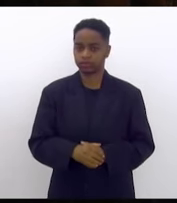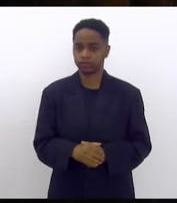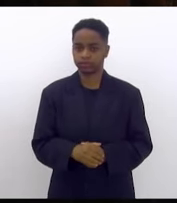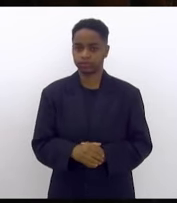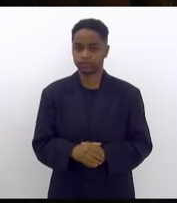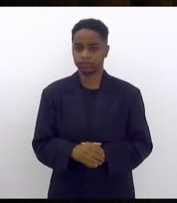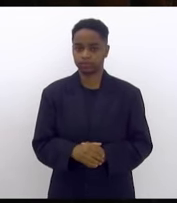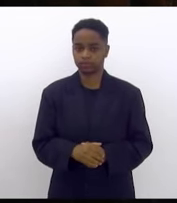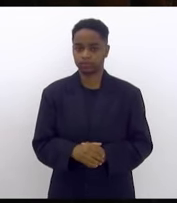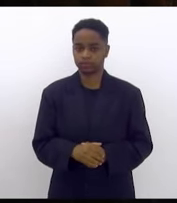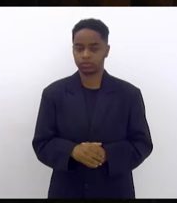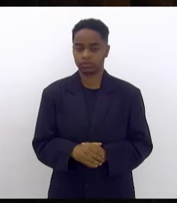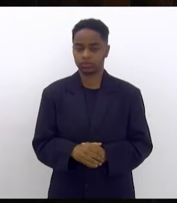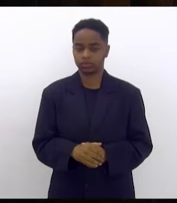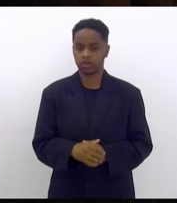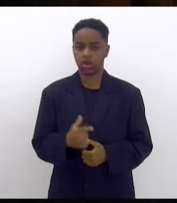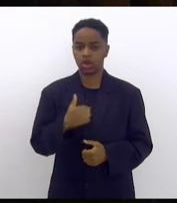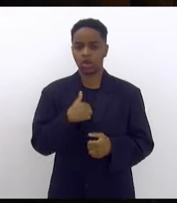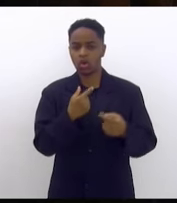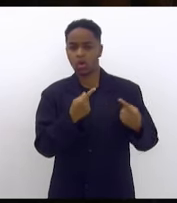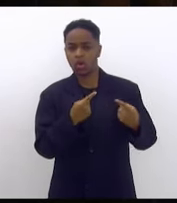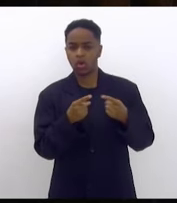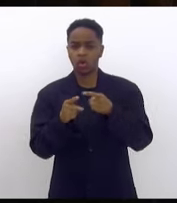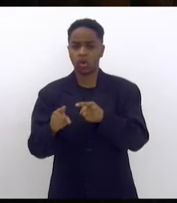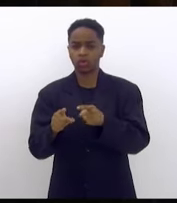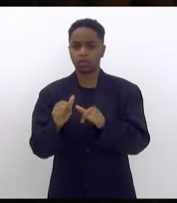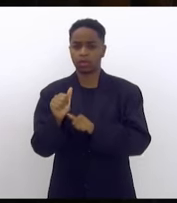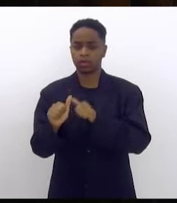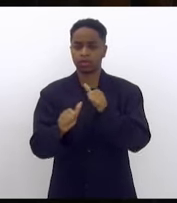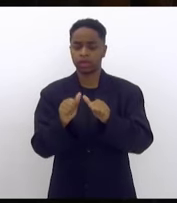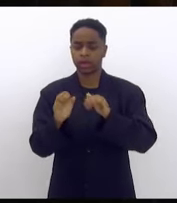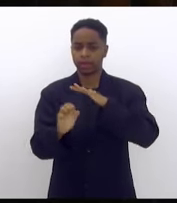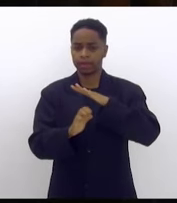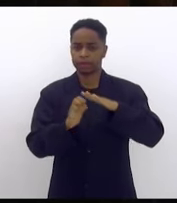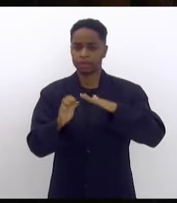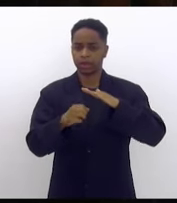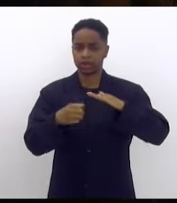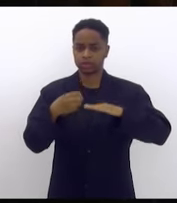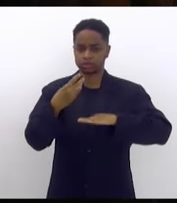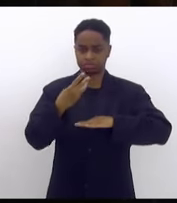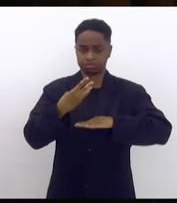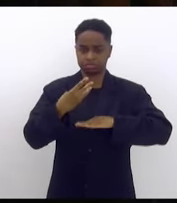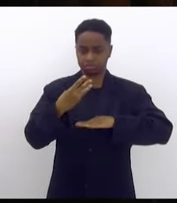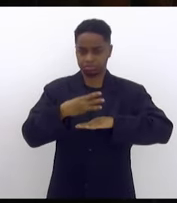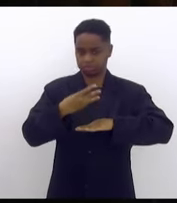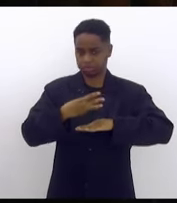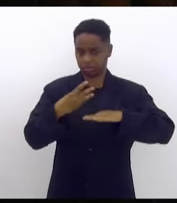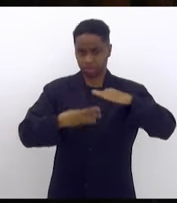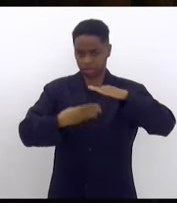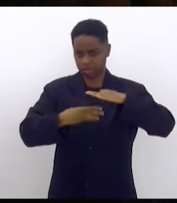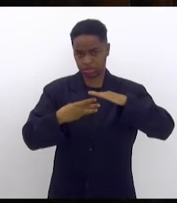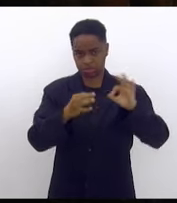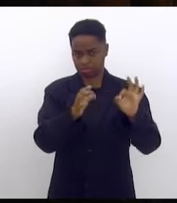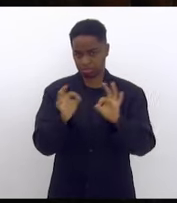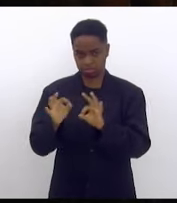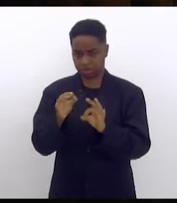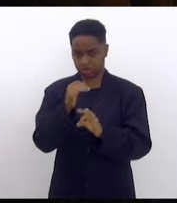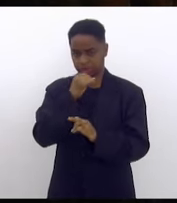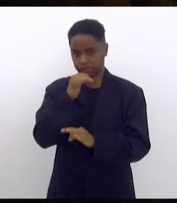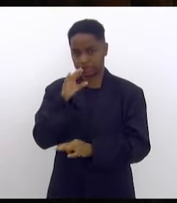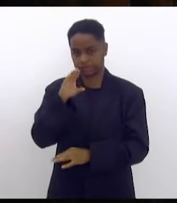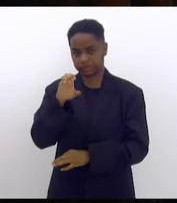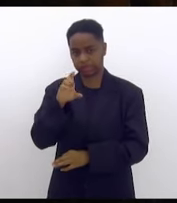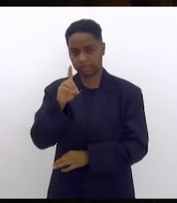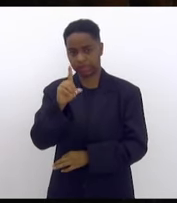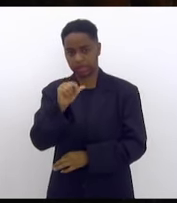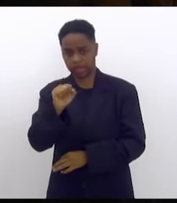Nada tenho contra a privatização. SEDAI, Rio Águas. Absolutamente